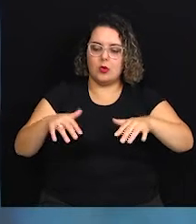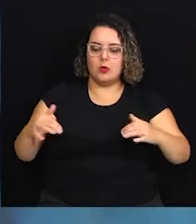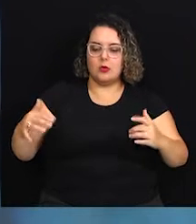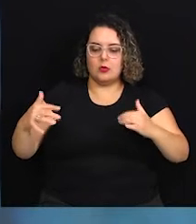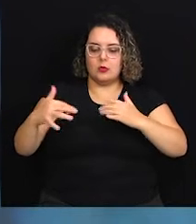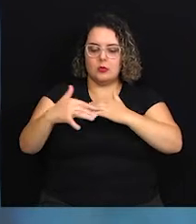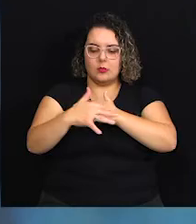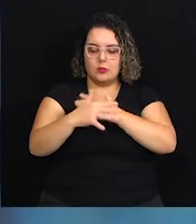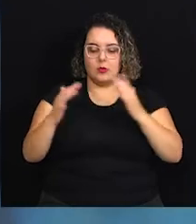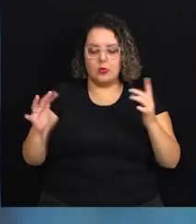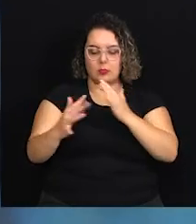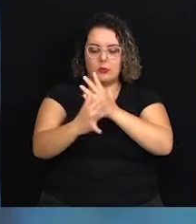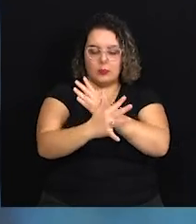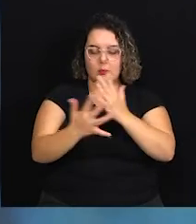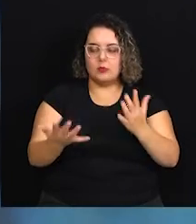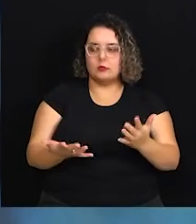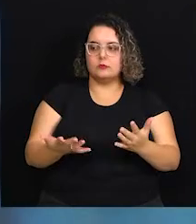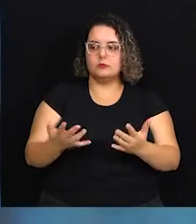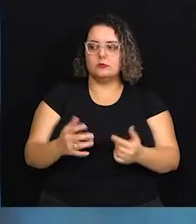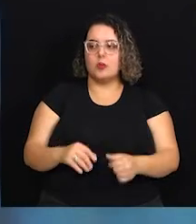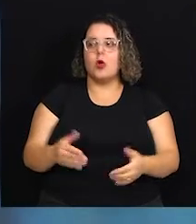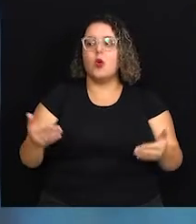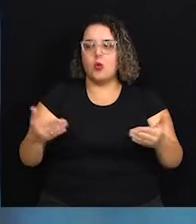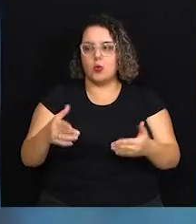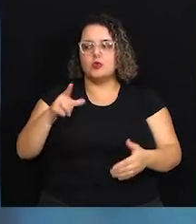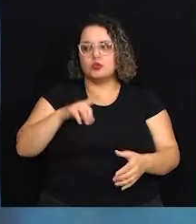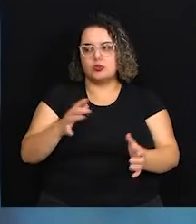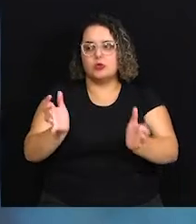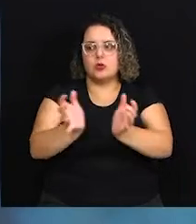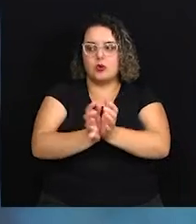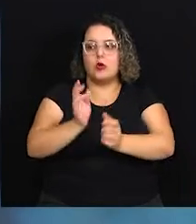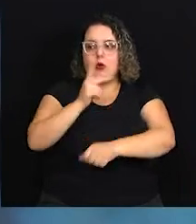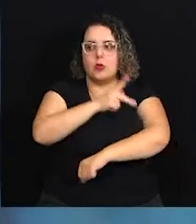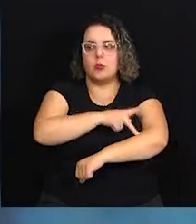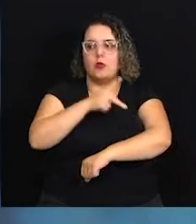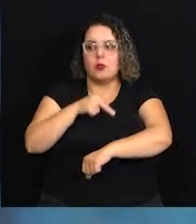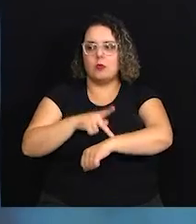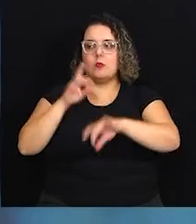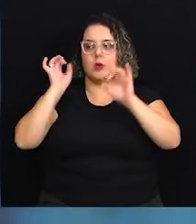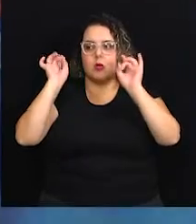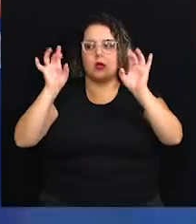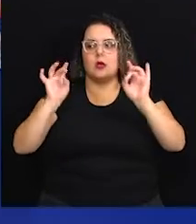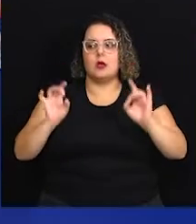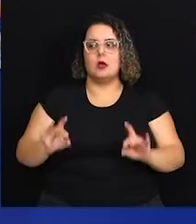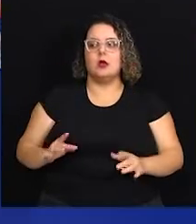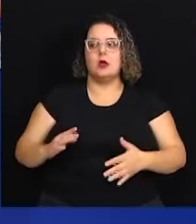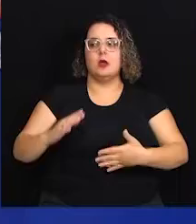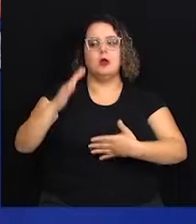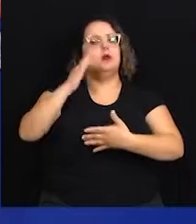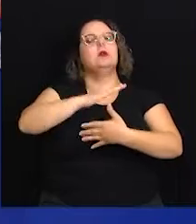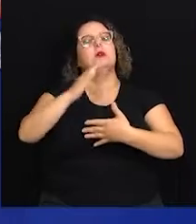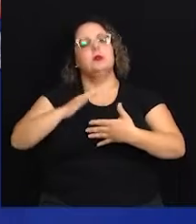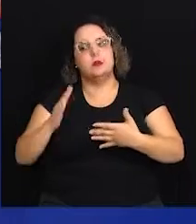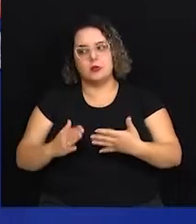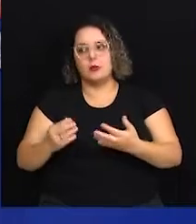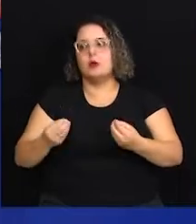uma capacitação. A gente tem hoje na equipe também uma pedagoga especialista em língua de sinais, então também é oferecido para eles